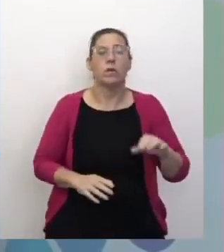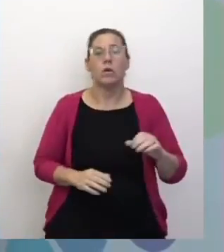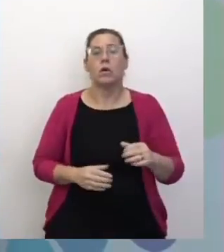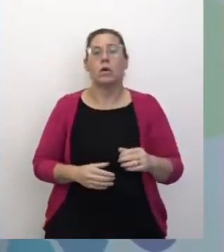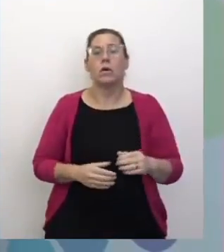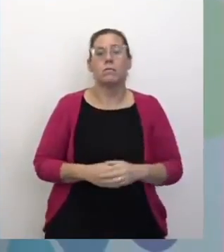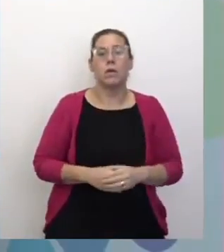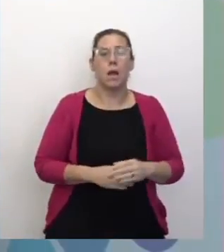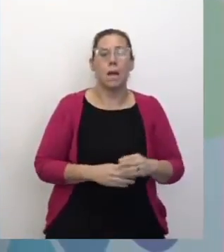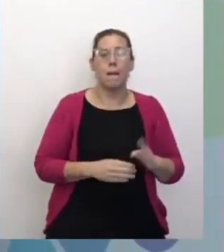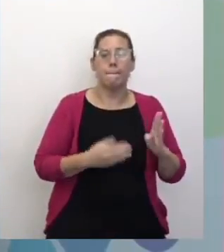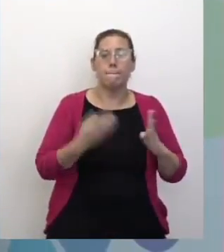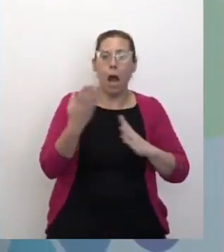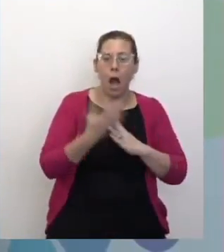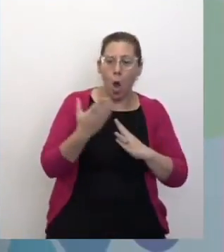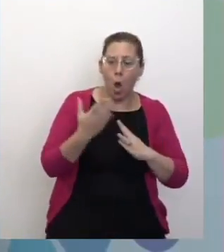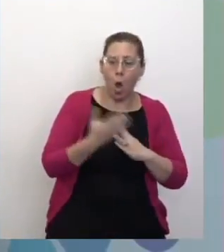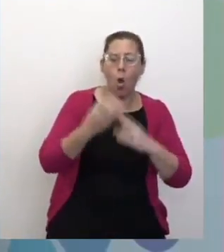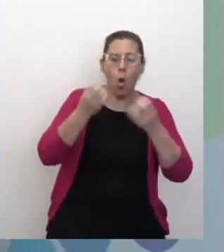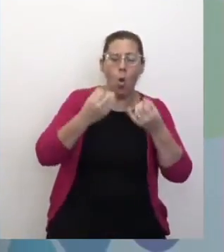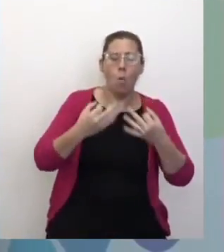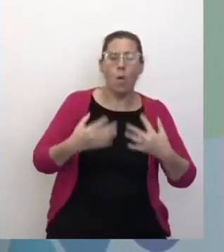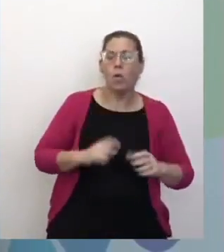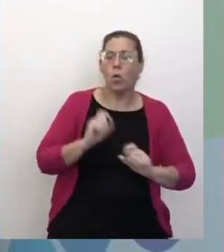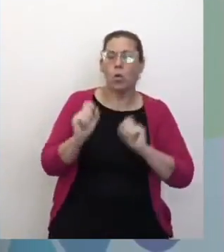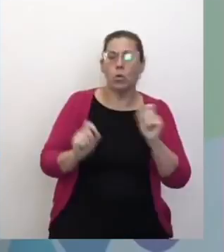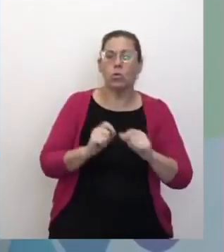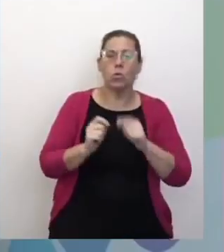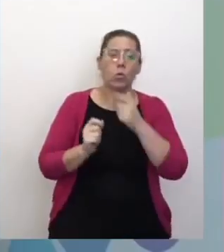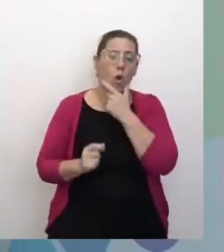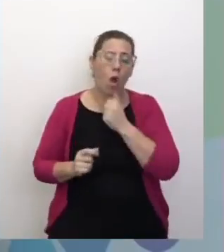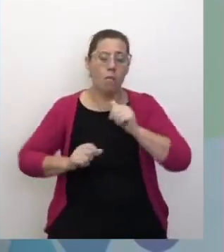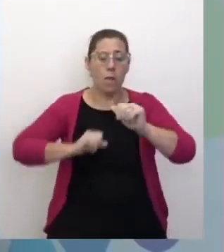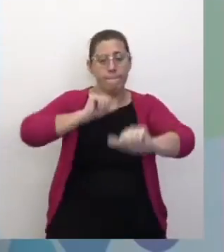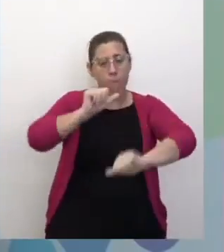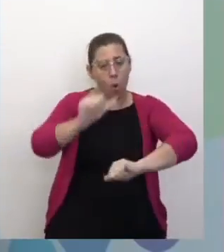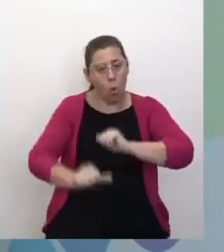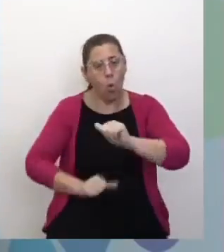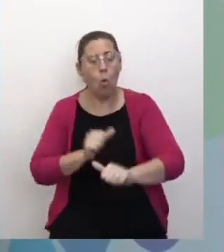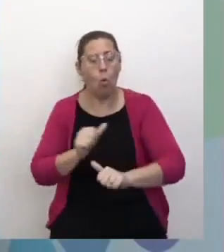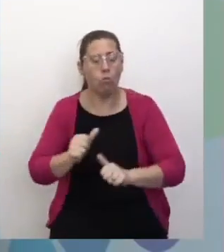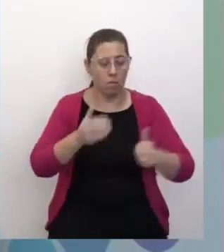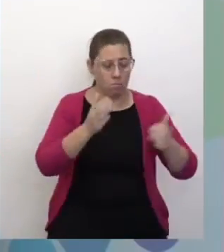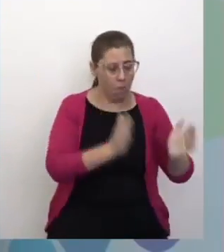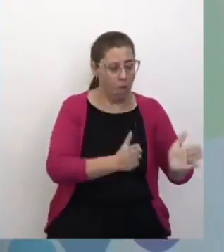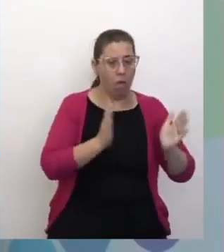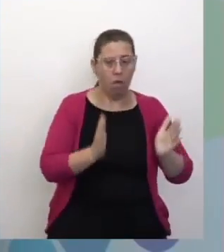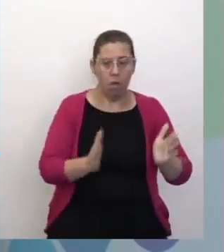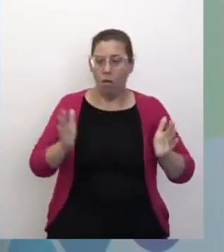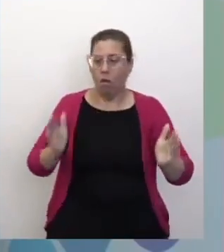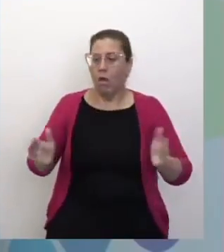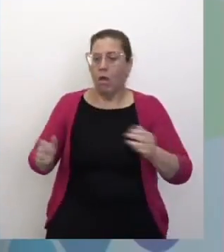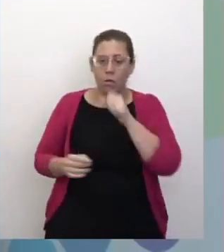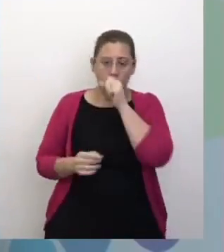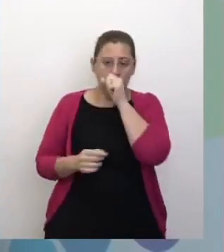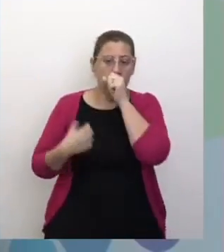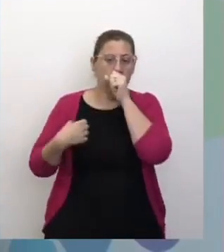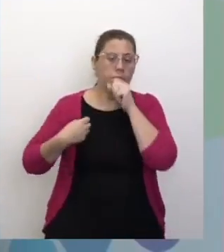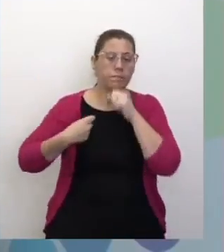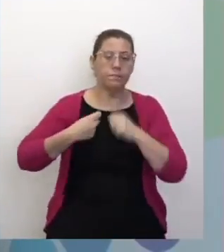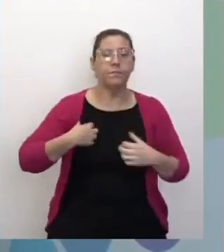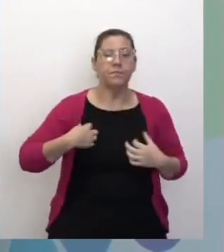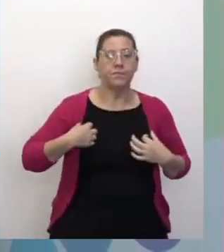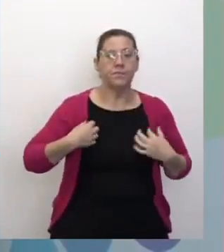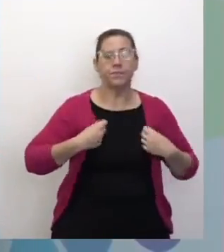barroco, para dar o exemplo de que, olha, o homem muda através das épocas, através dos períodos históricos, assim como a professora Taina